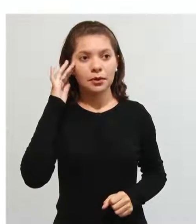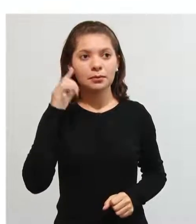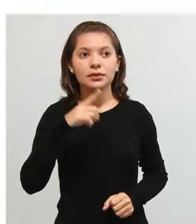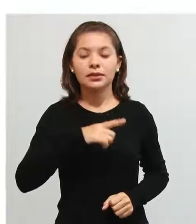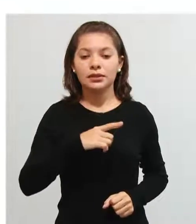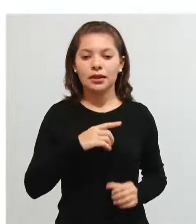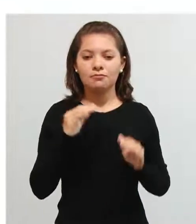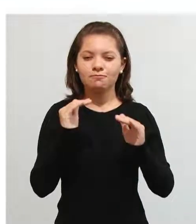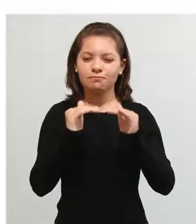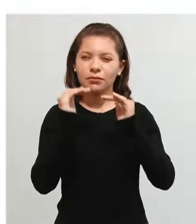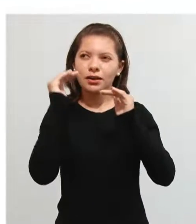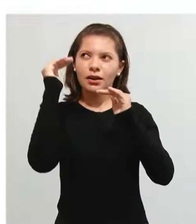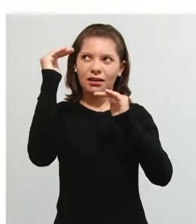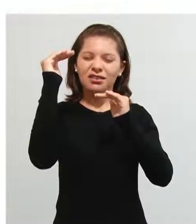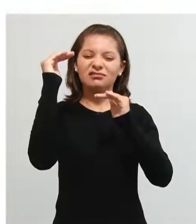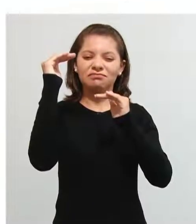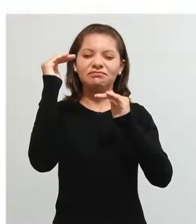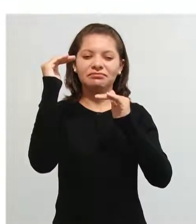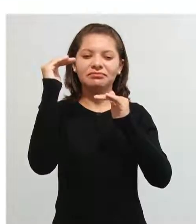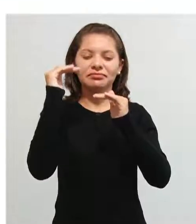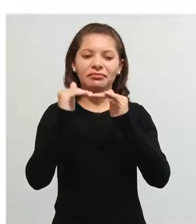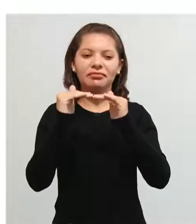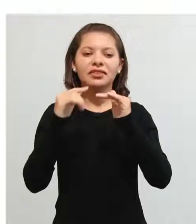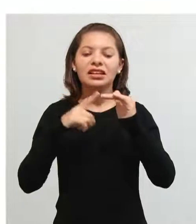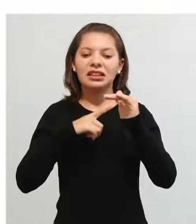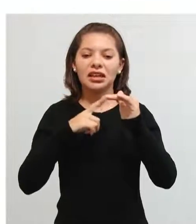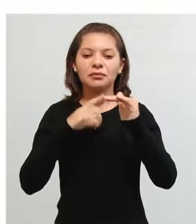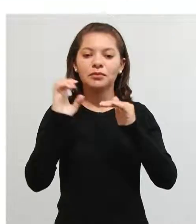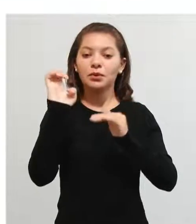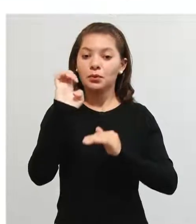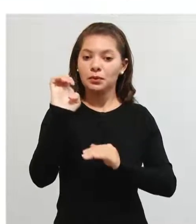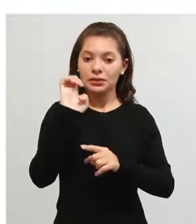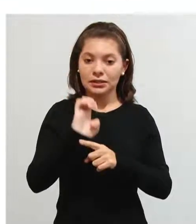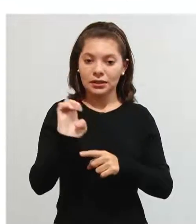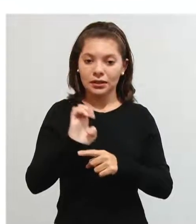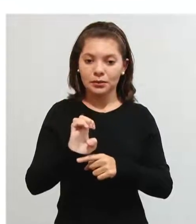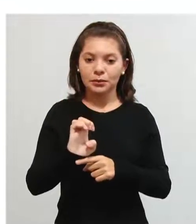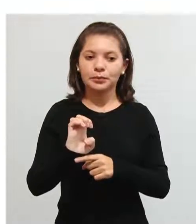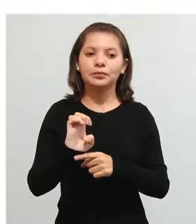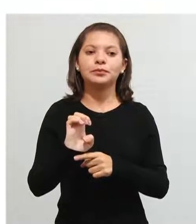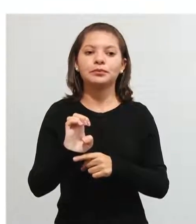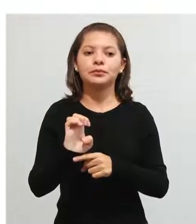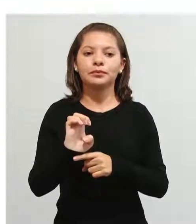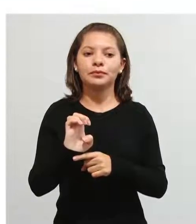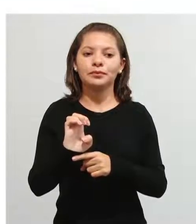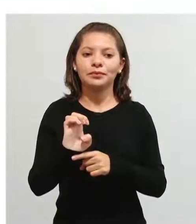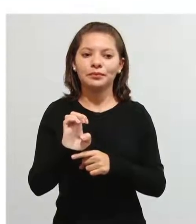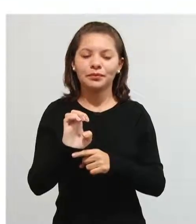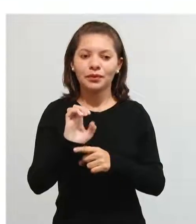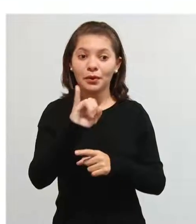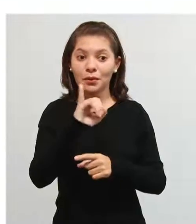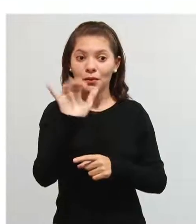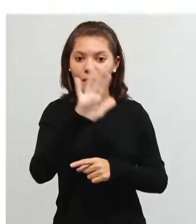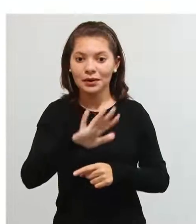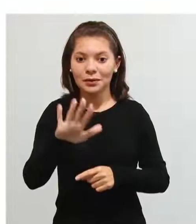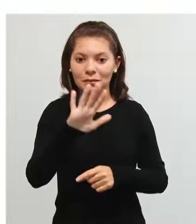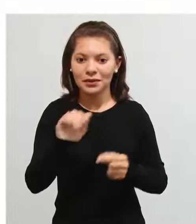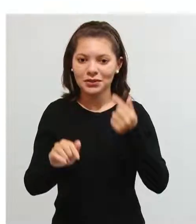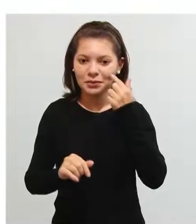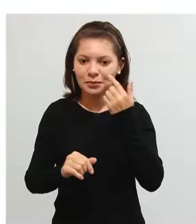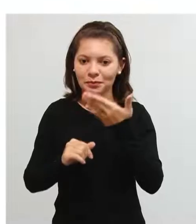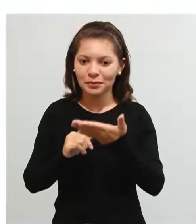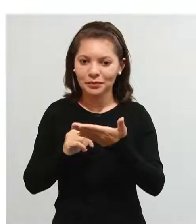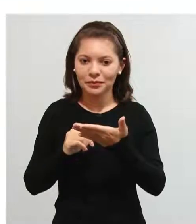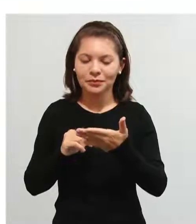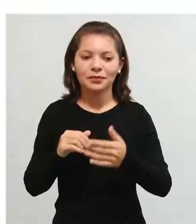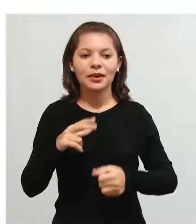uma hierarquia, onde existe o Estado, aqui, essa figura representada pelo Estado, e